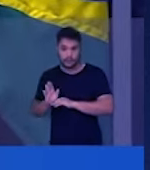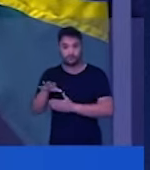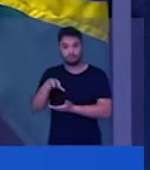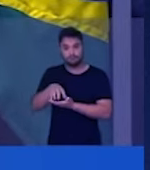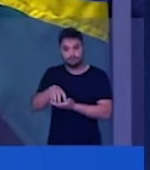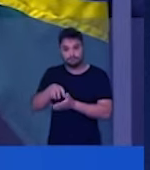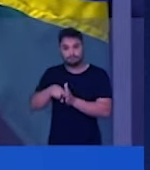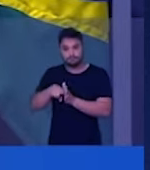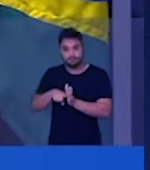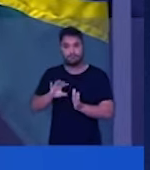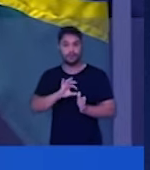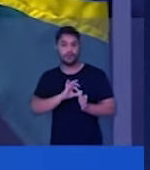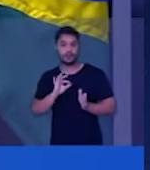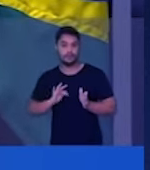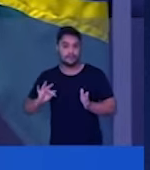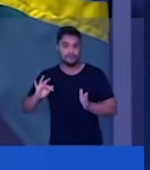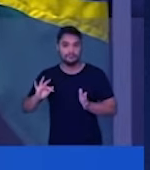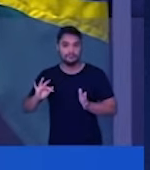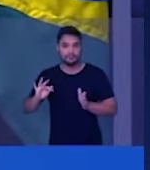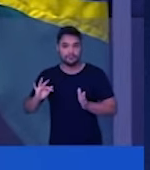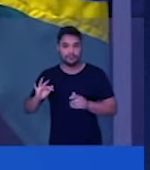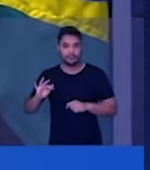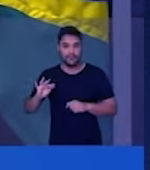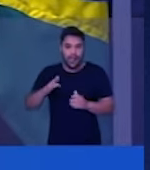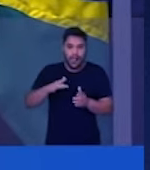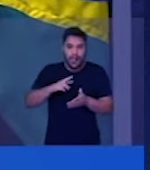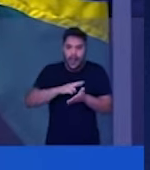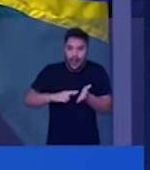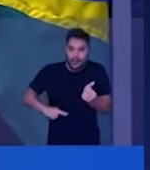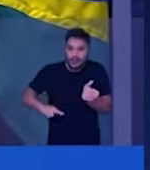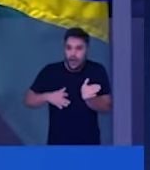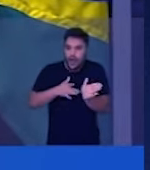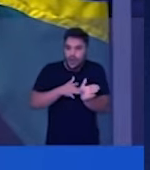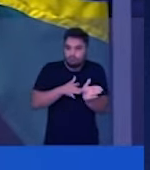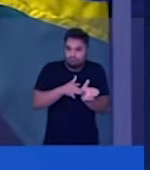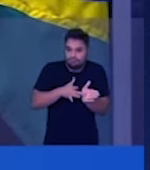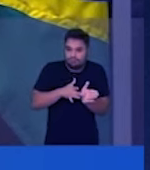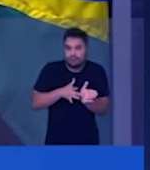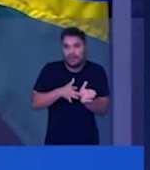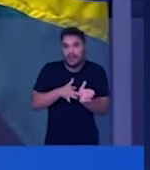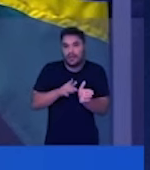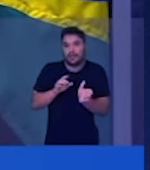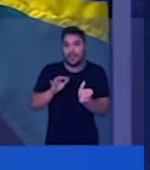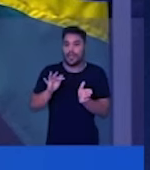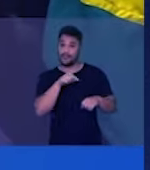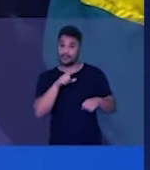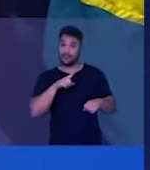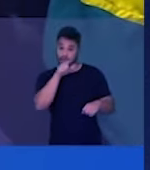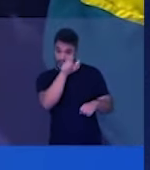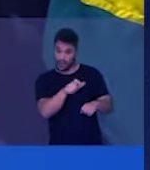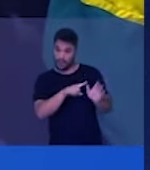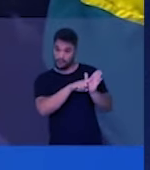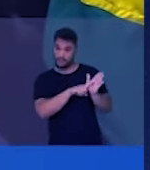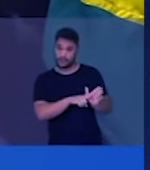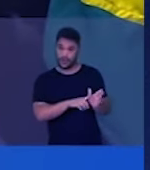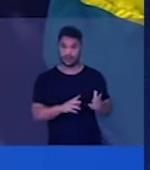da própria Polícia Federal, forjou, fraudou a entrada de Felipe Martins nos Estados Unidos. Não